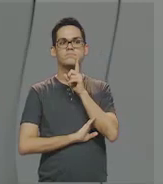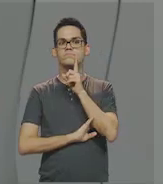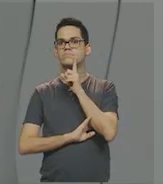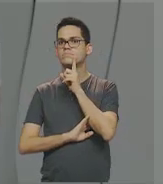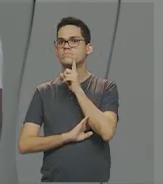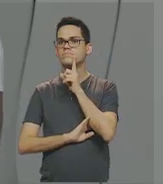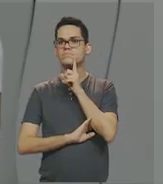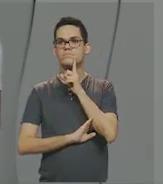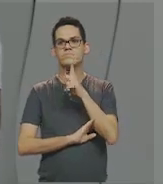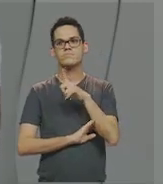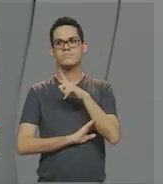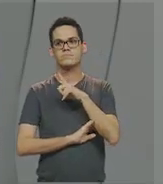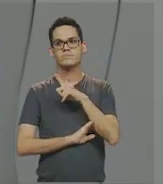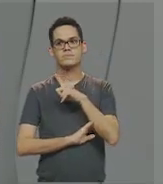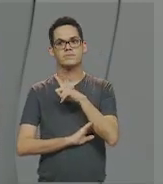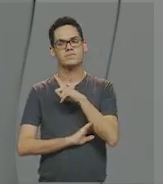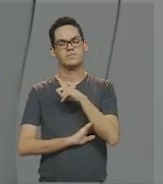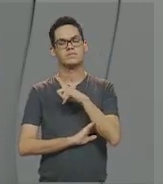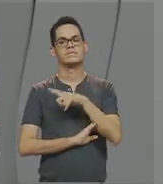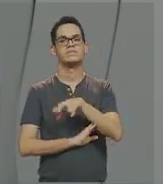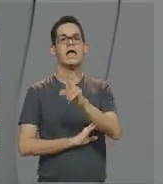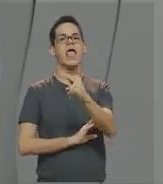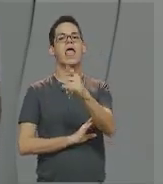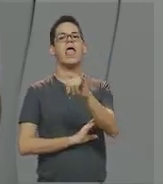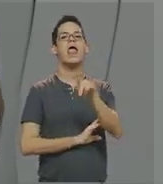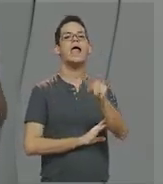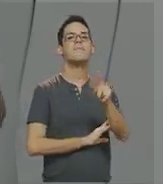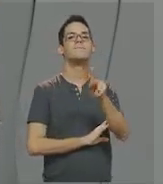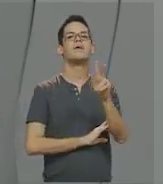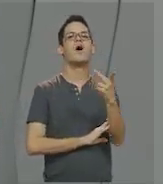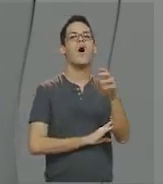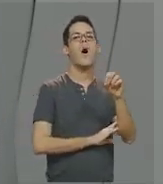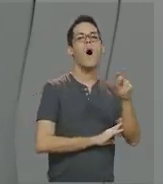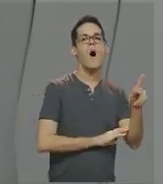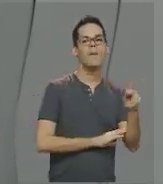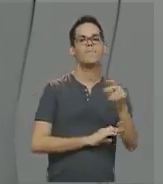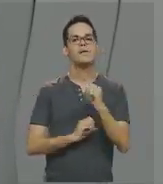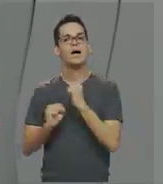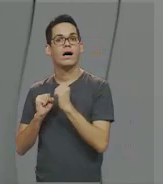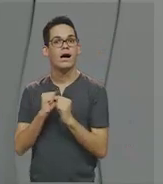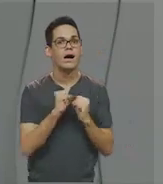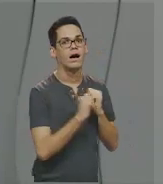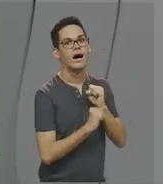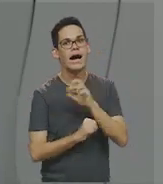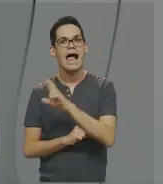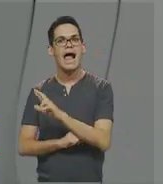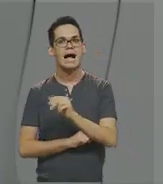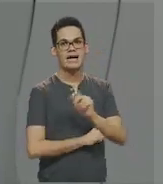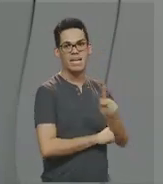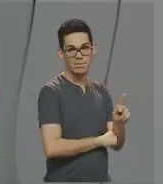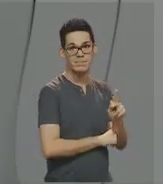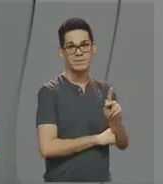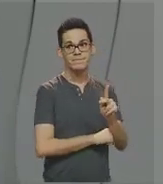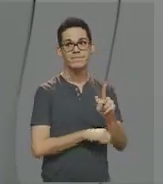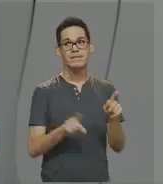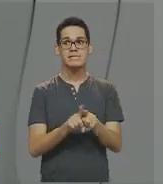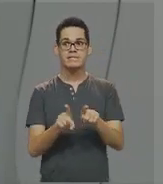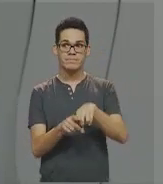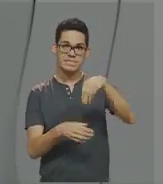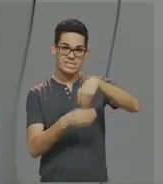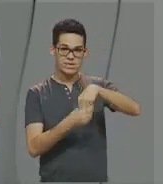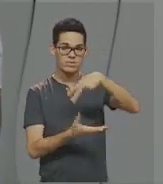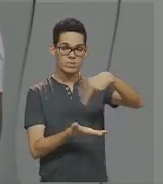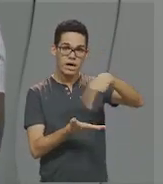a cultura hip-hop, né? Que vai estar fundamentada, né, no rap, na música e também na